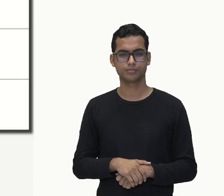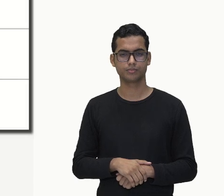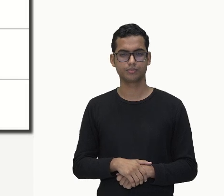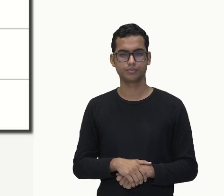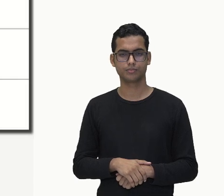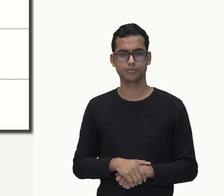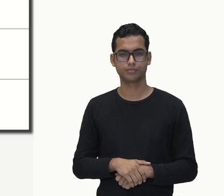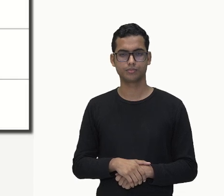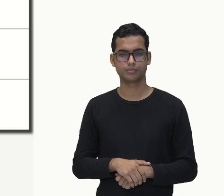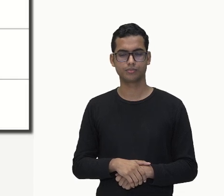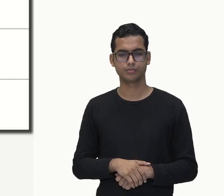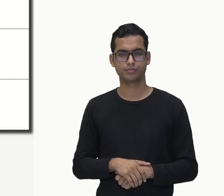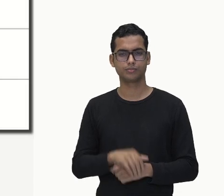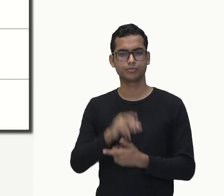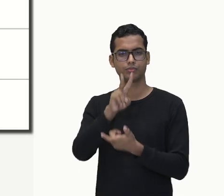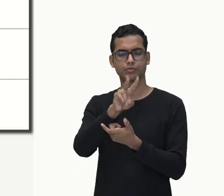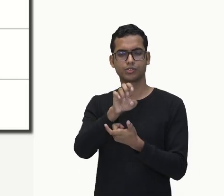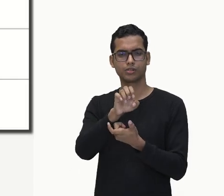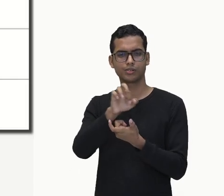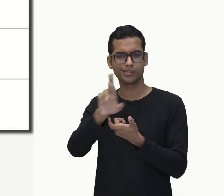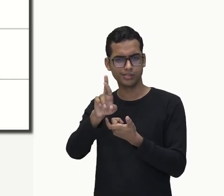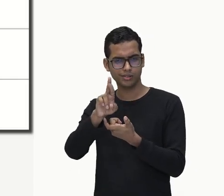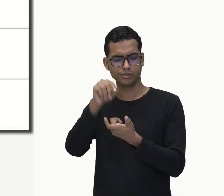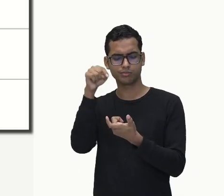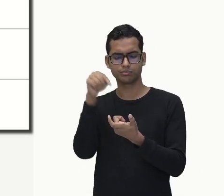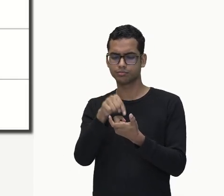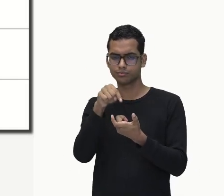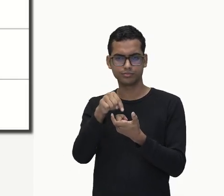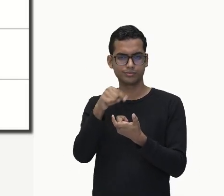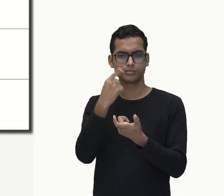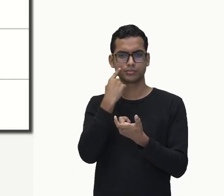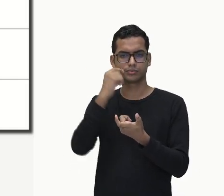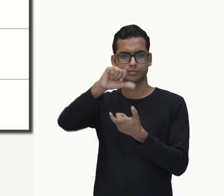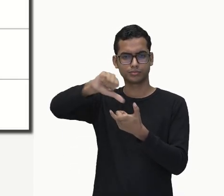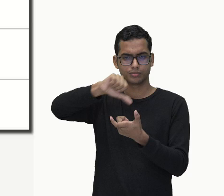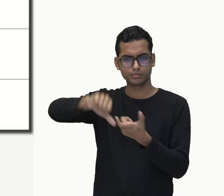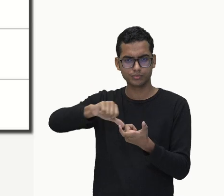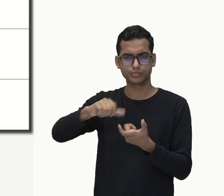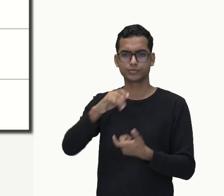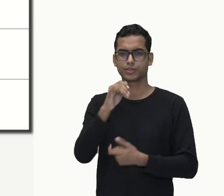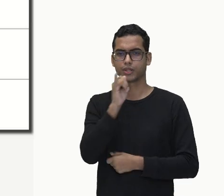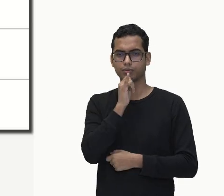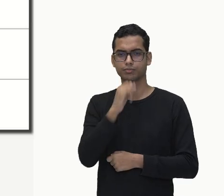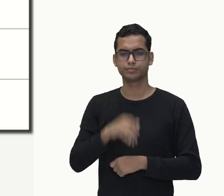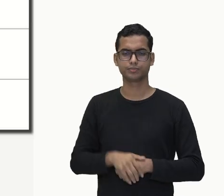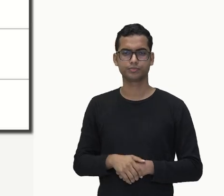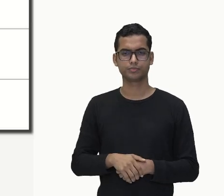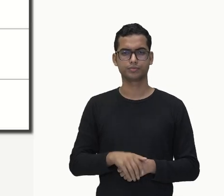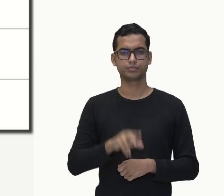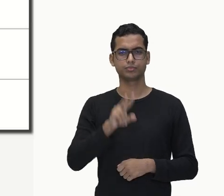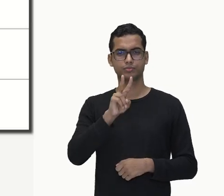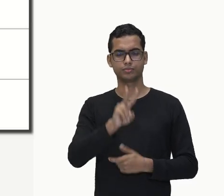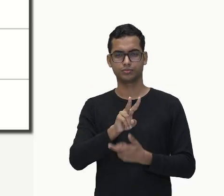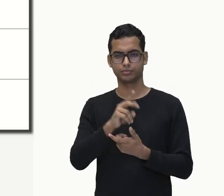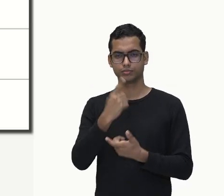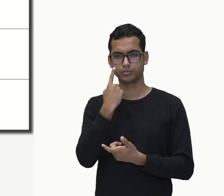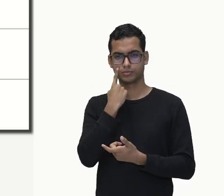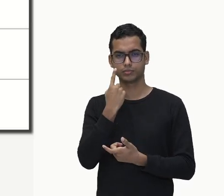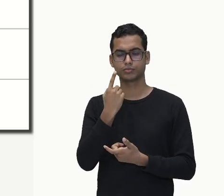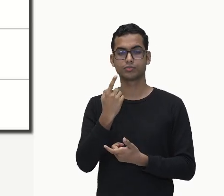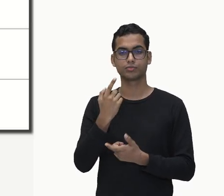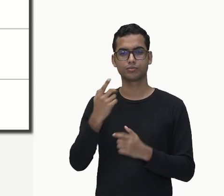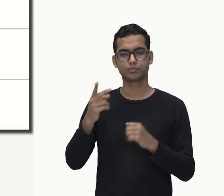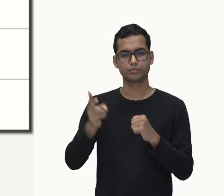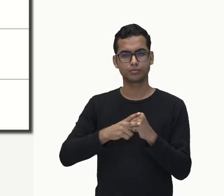não aparece na conjugação do verbo. O verbo vender, por exemplo, ó, bem, perceba esse é, por favor,